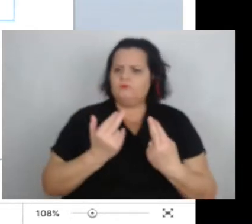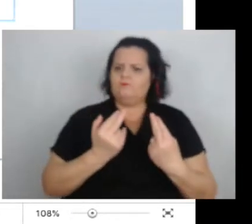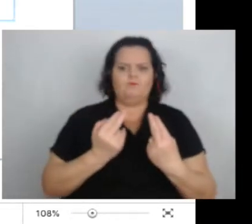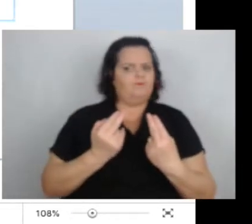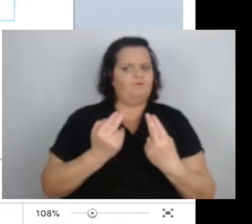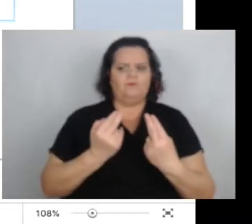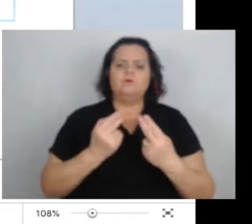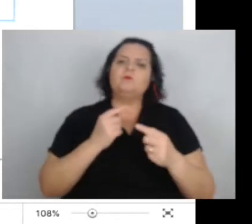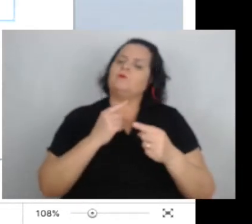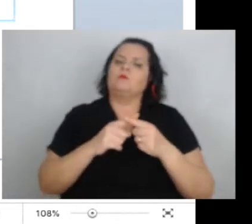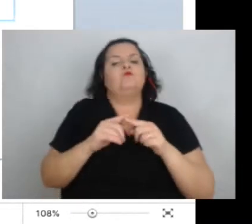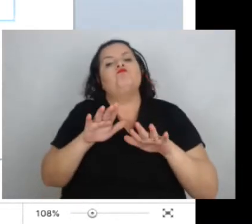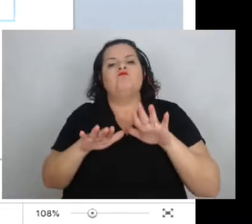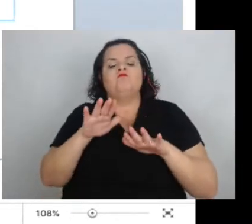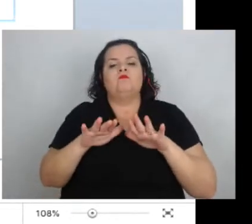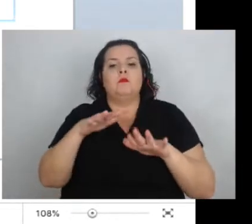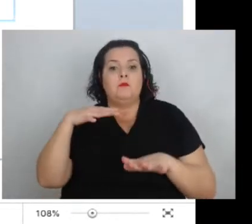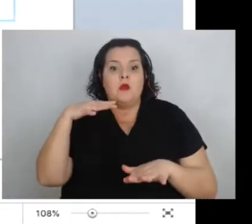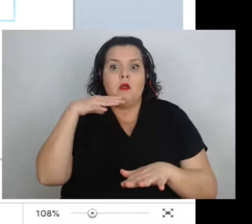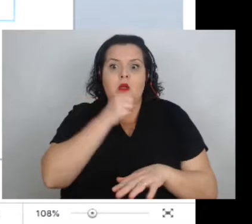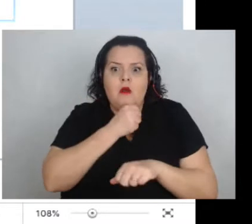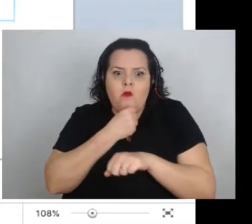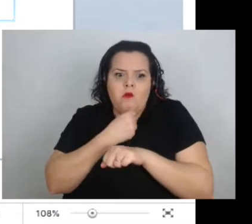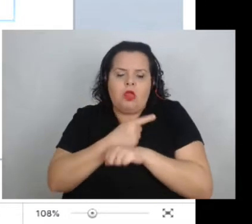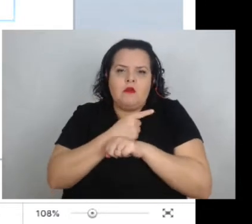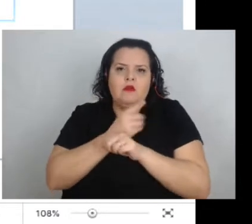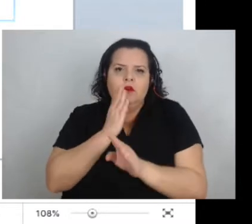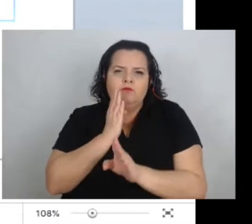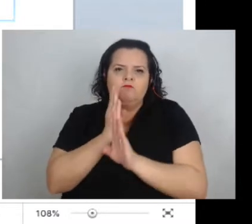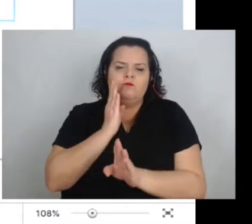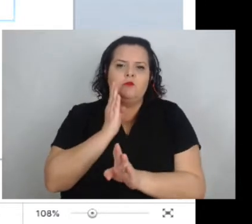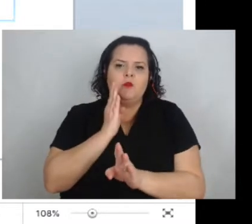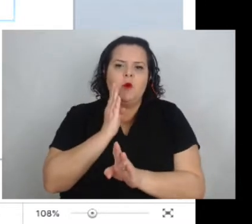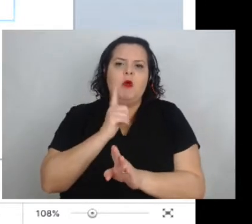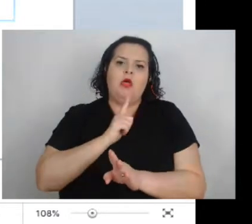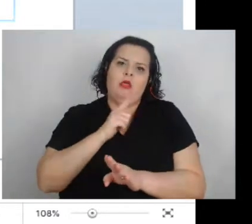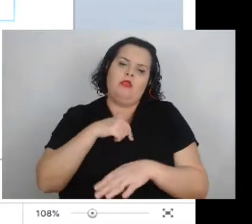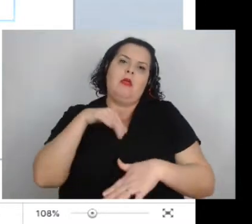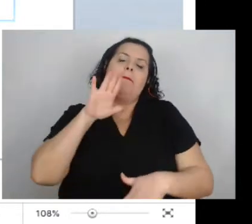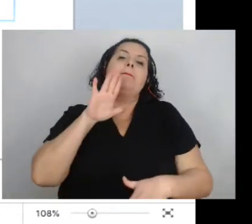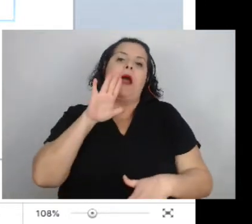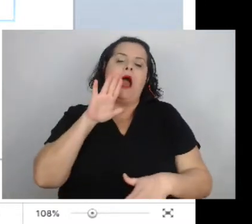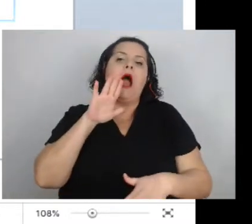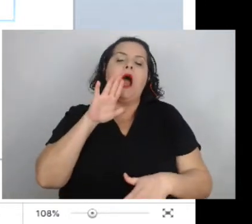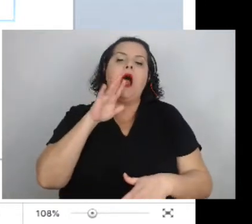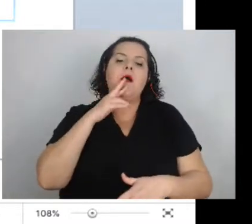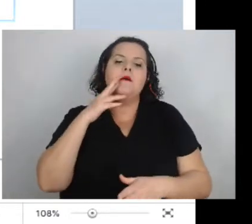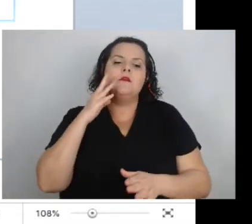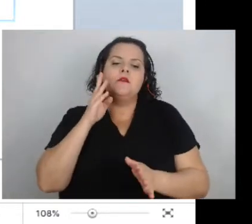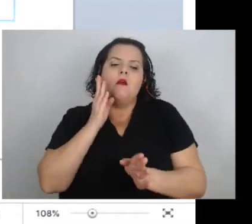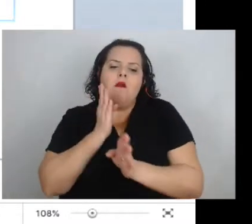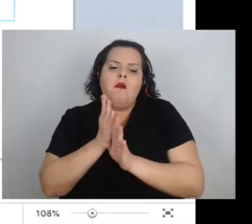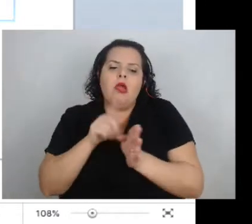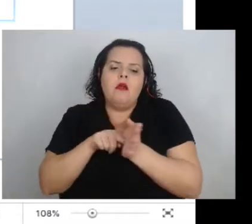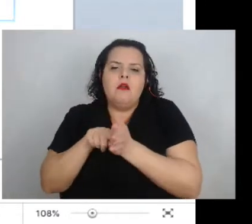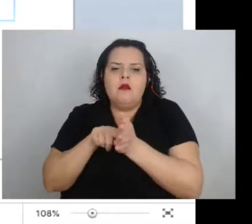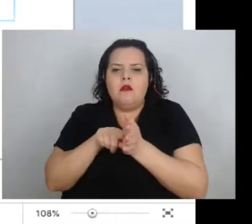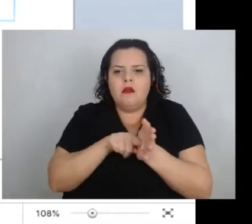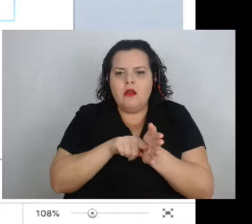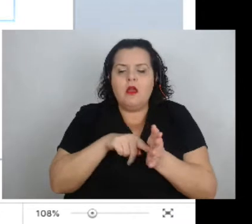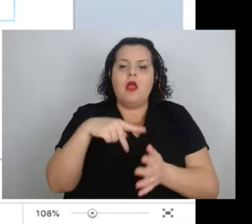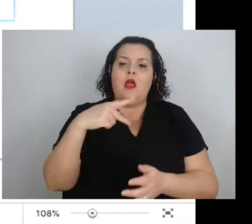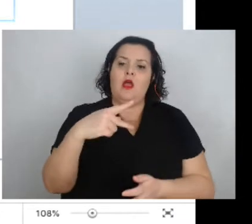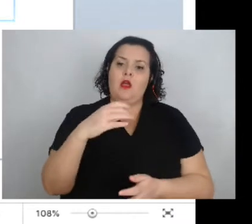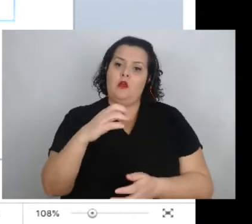quanto mais cedo, maior a carga viral e depois de um tempo, como eu mostrei no slide anterior, esse PCR fica